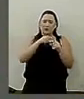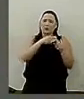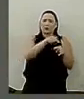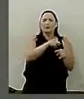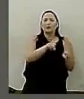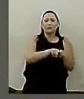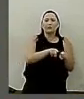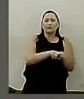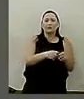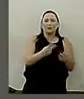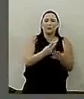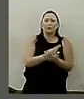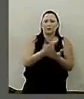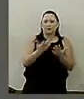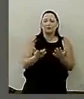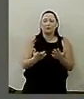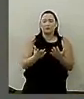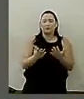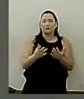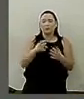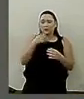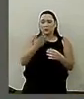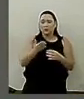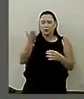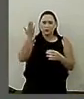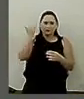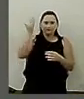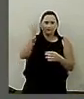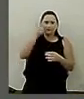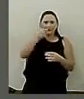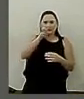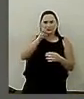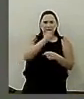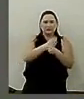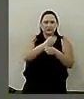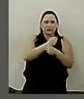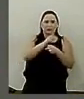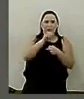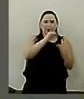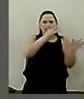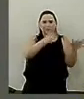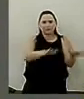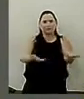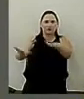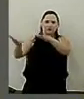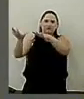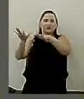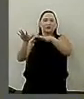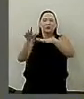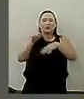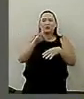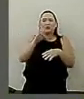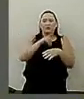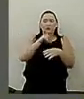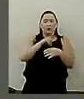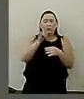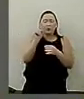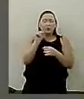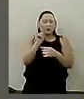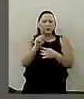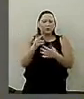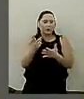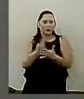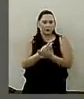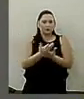quando aconteceram aquelas tsunami há mais de 15 anos atrás, lá no Oriente Médio e na